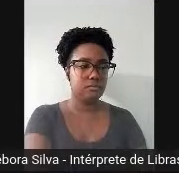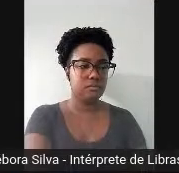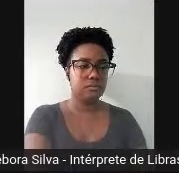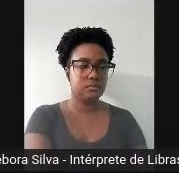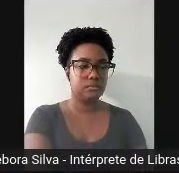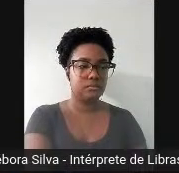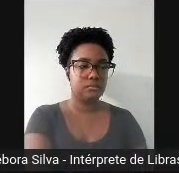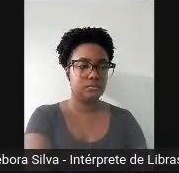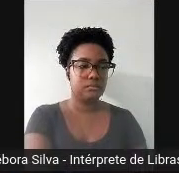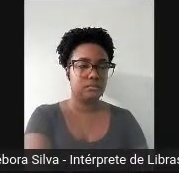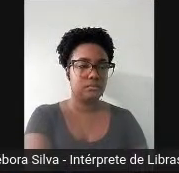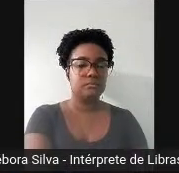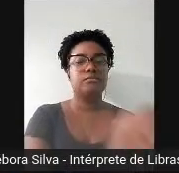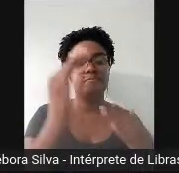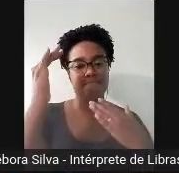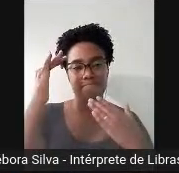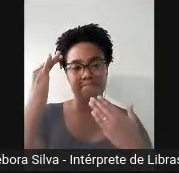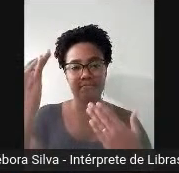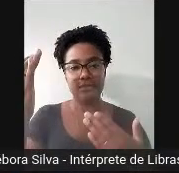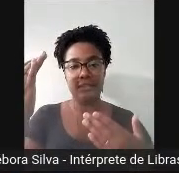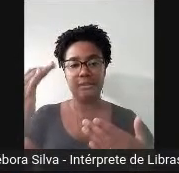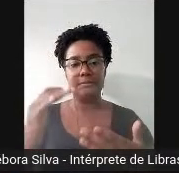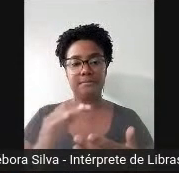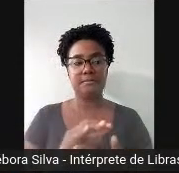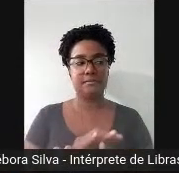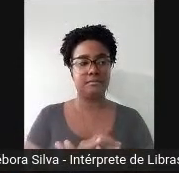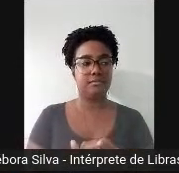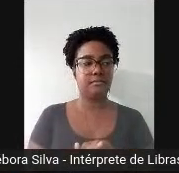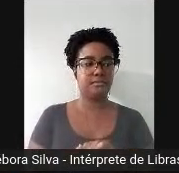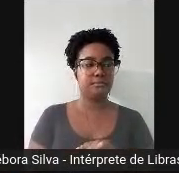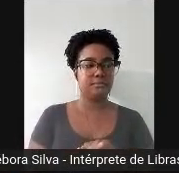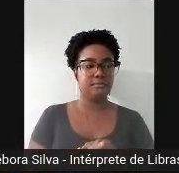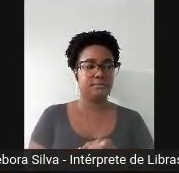Obrigado. Podia passar o primeiro?